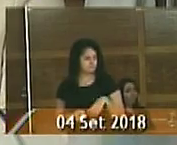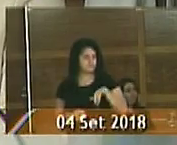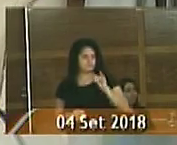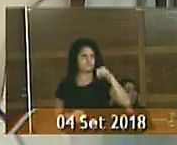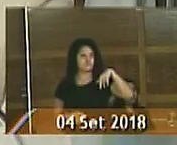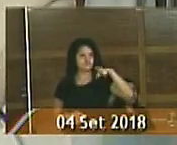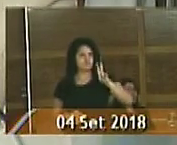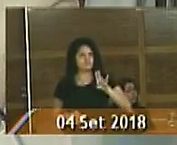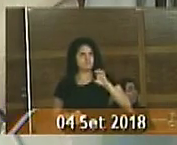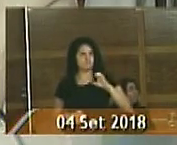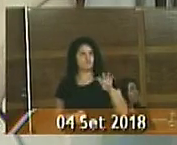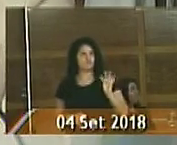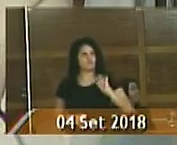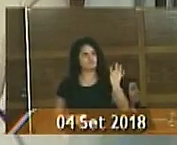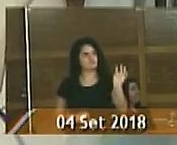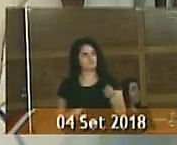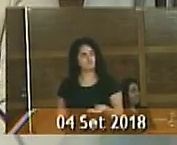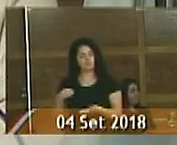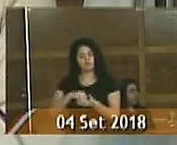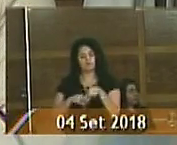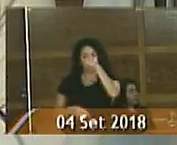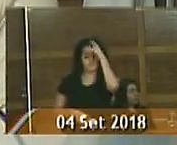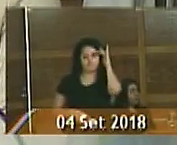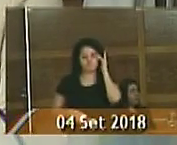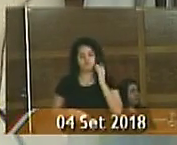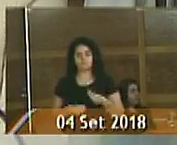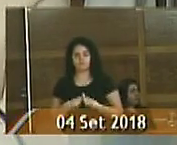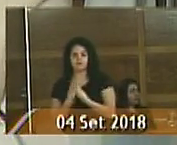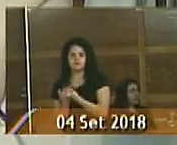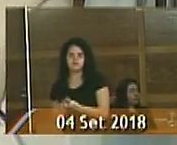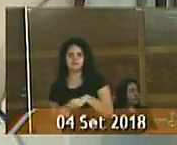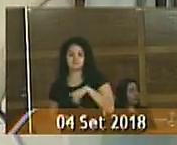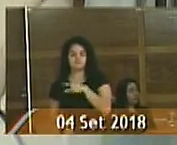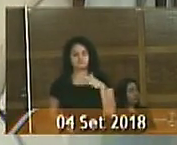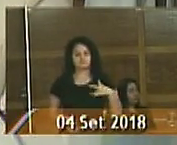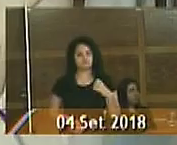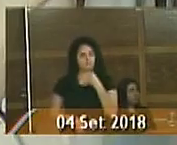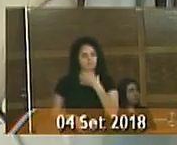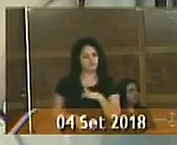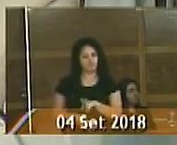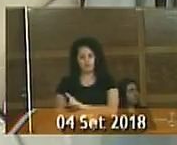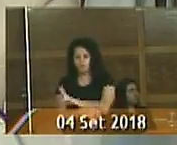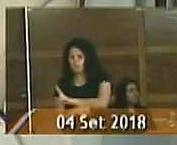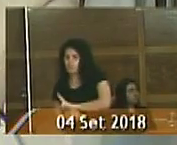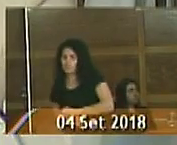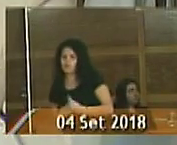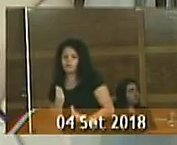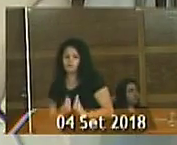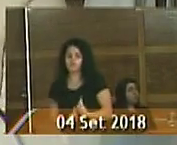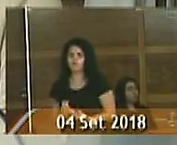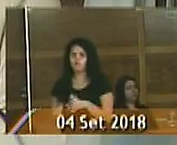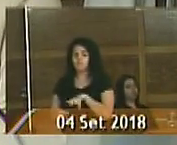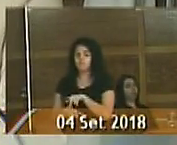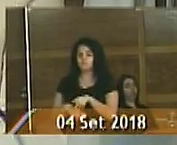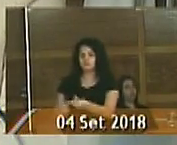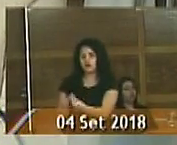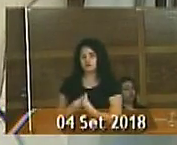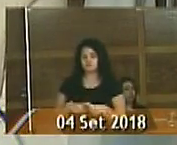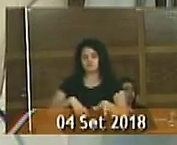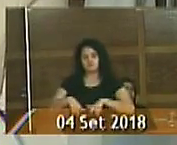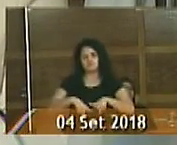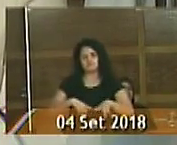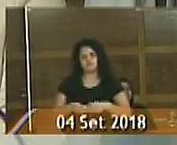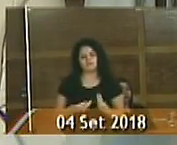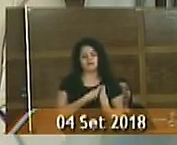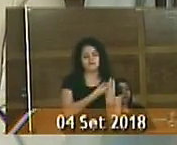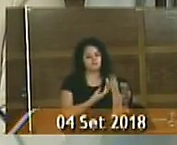nosso futuro, botar uma pessoa para ter uma saúde de qualidade, correr atrás para que a gente possa buscar empregabilidade para a